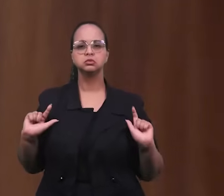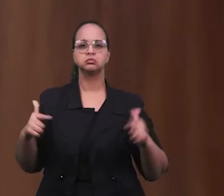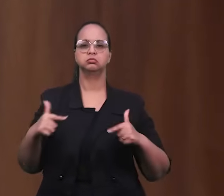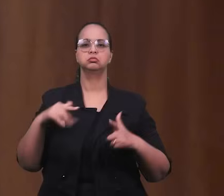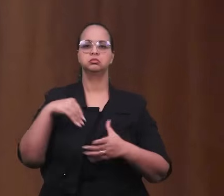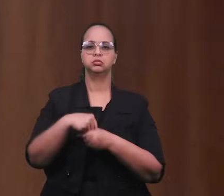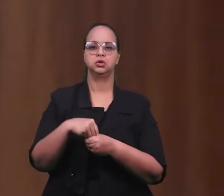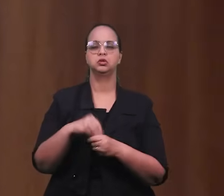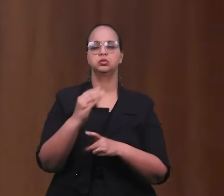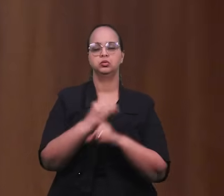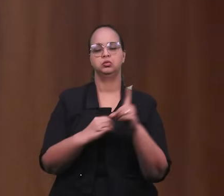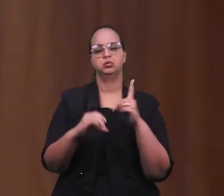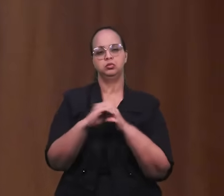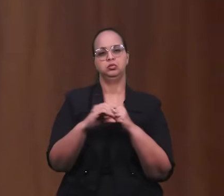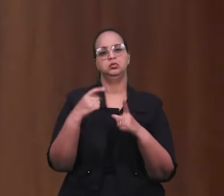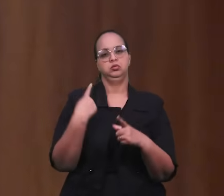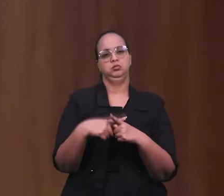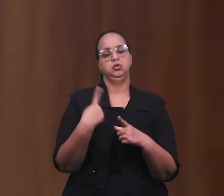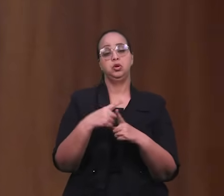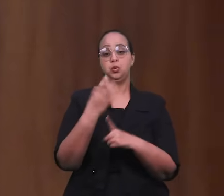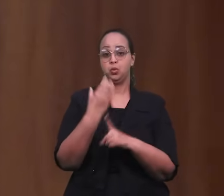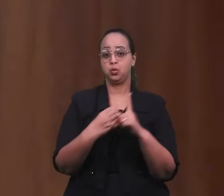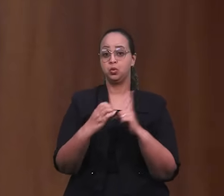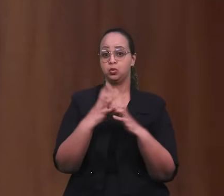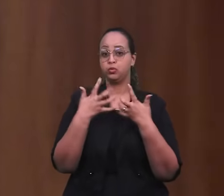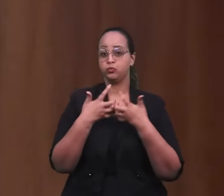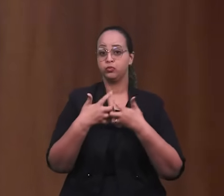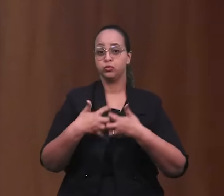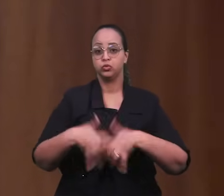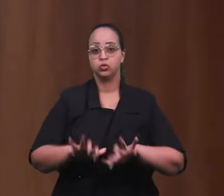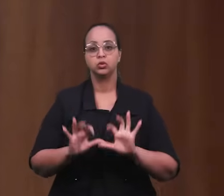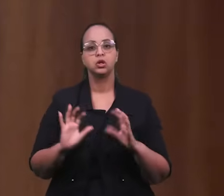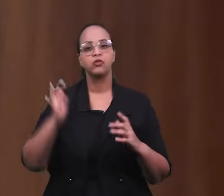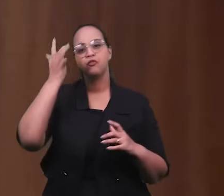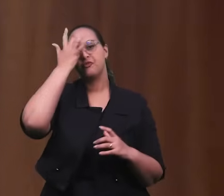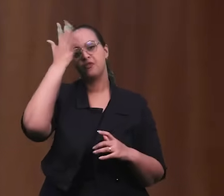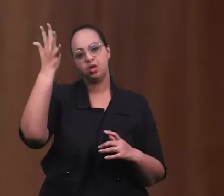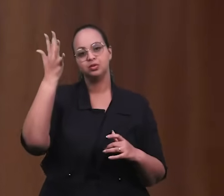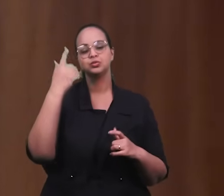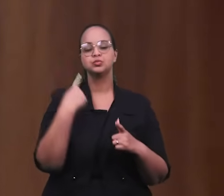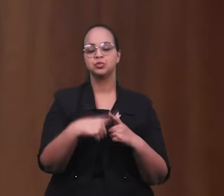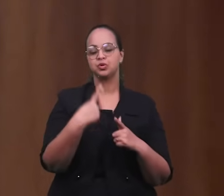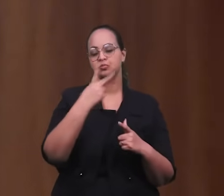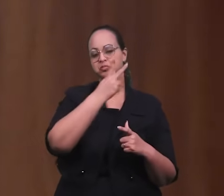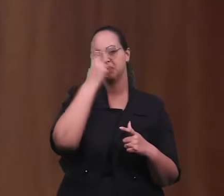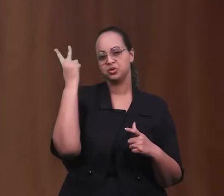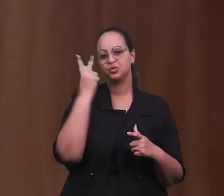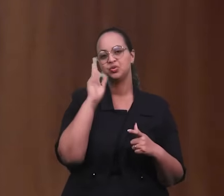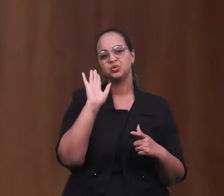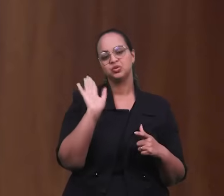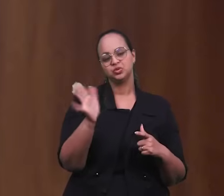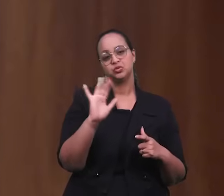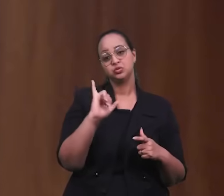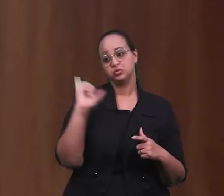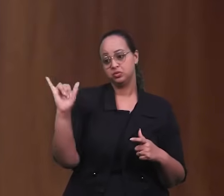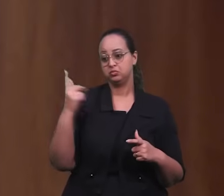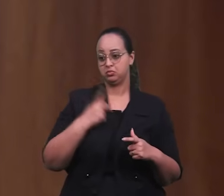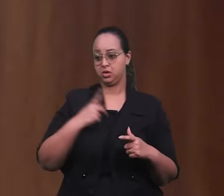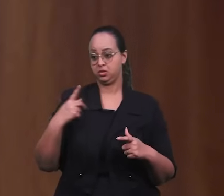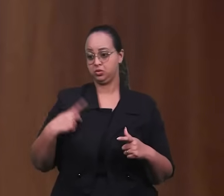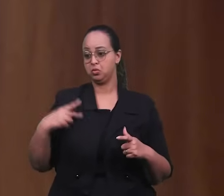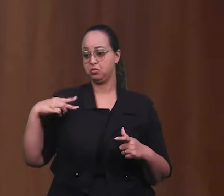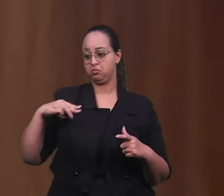dos cultos. Não é? O culto tem que funcionar de tal forma que as pessoas, como disse aqui o pastor Macedo,